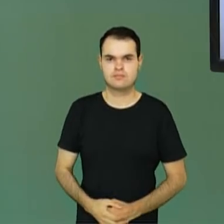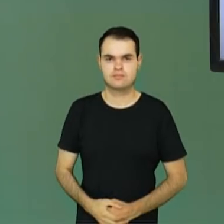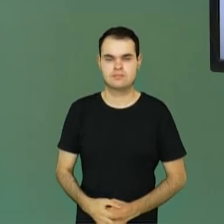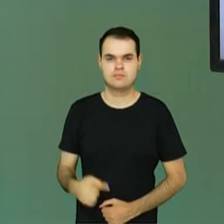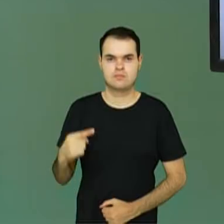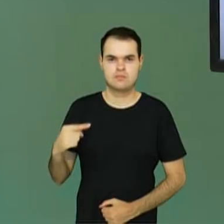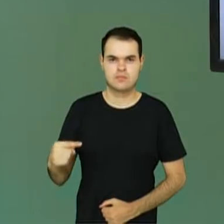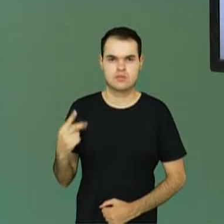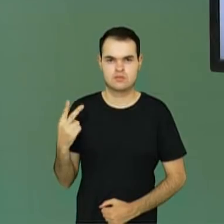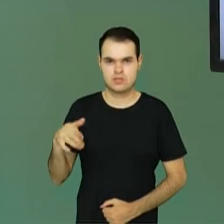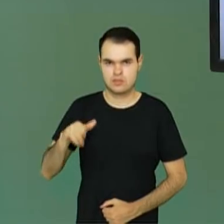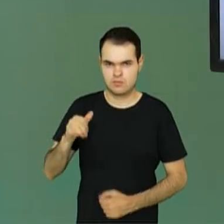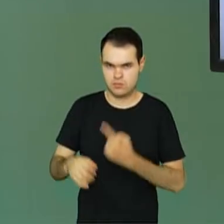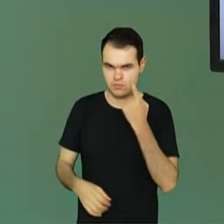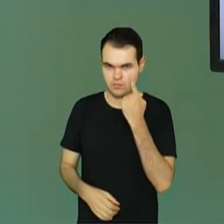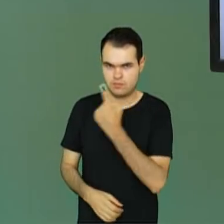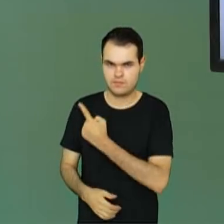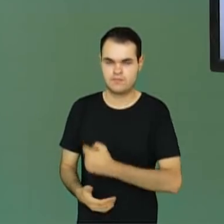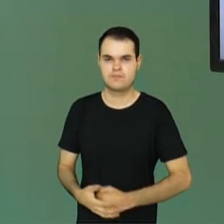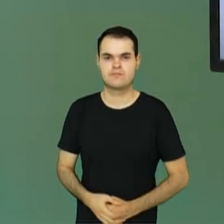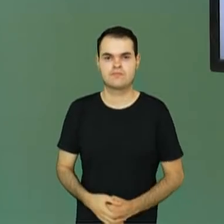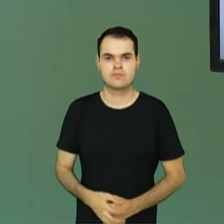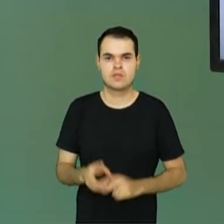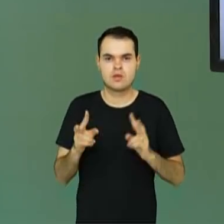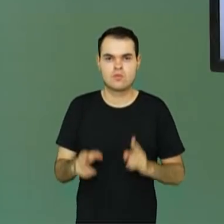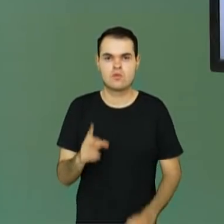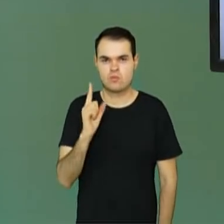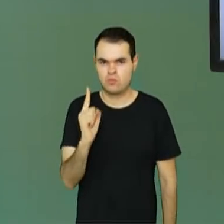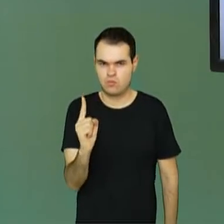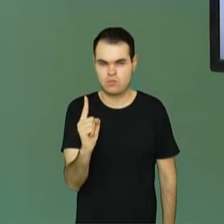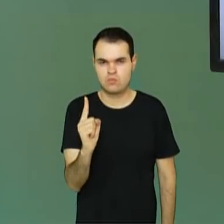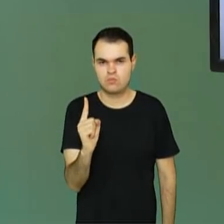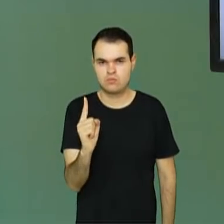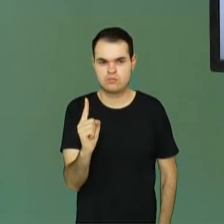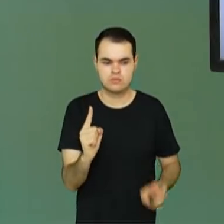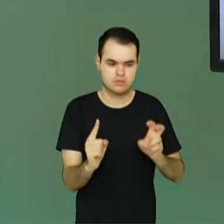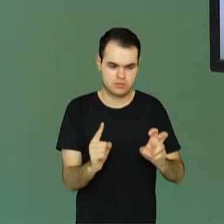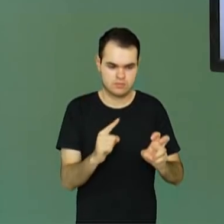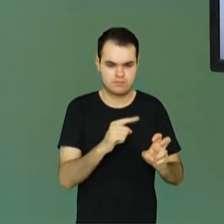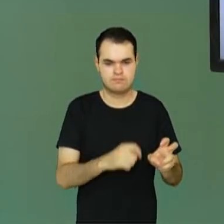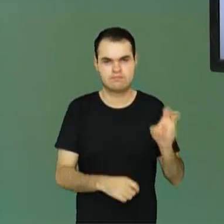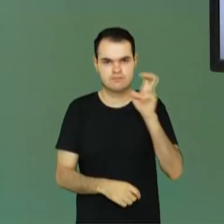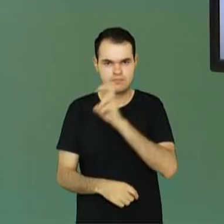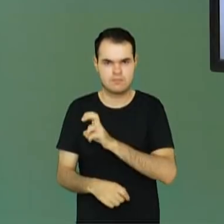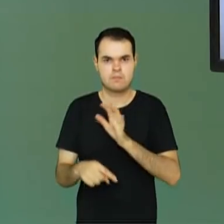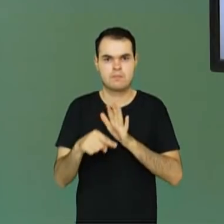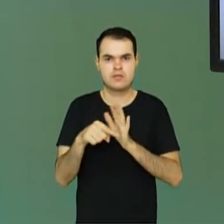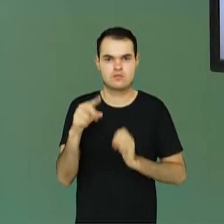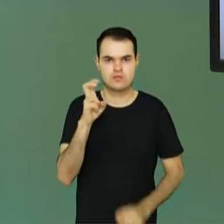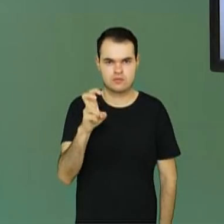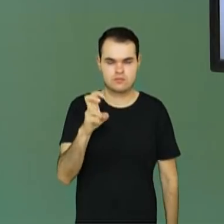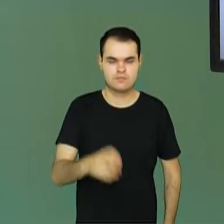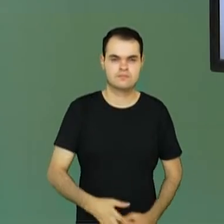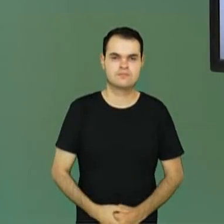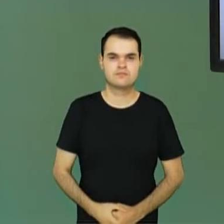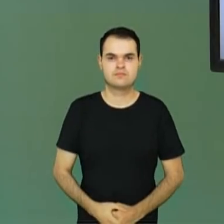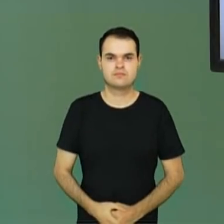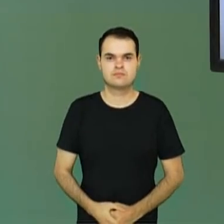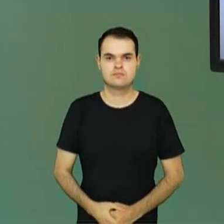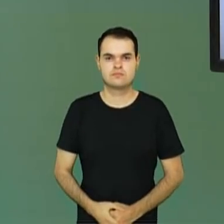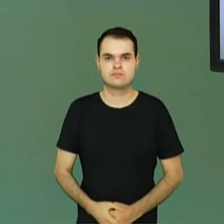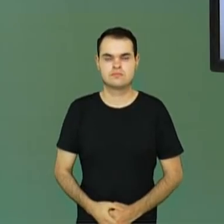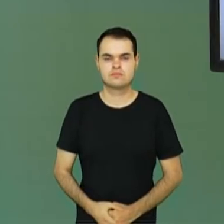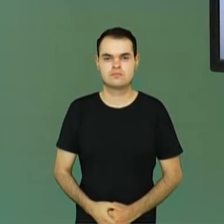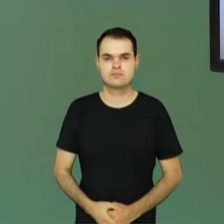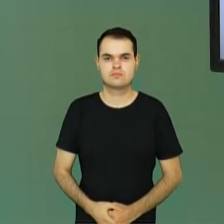Menos 2y é igual a 1. Esse mais 5 vai para o outro lado, menos 5. Como é que fica